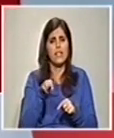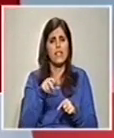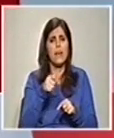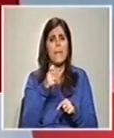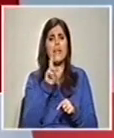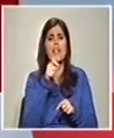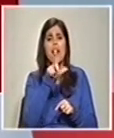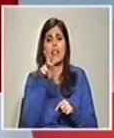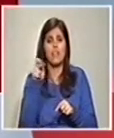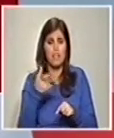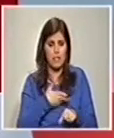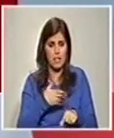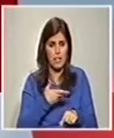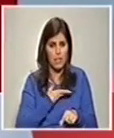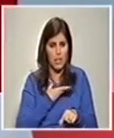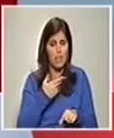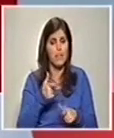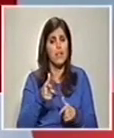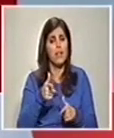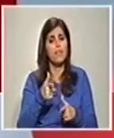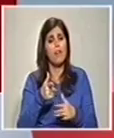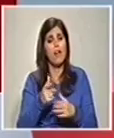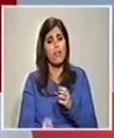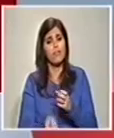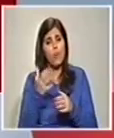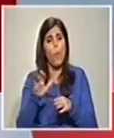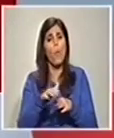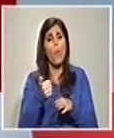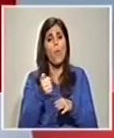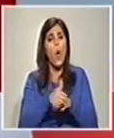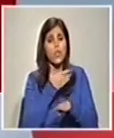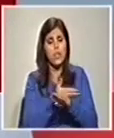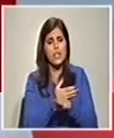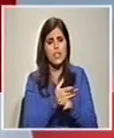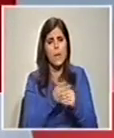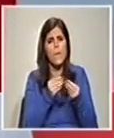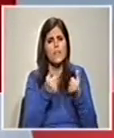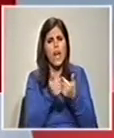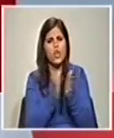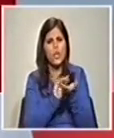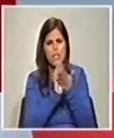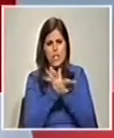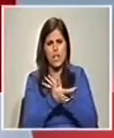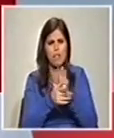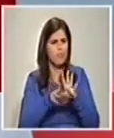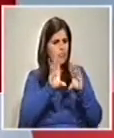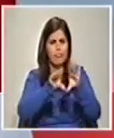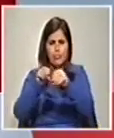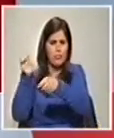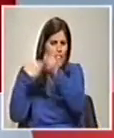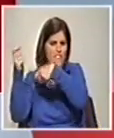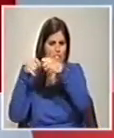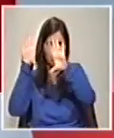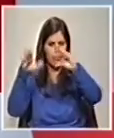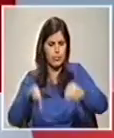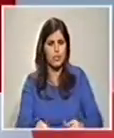umas botas que eram feitas 100% de material reciclado. E foi um extraordinário sucesso. Procura gigante, stocks esgotaram. E é um exemplo que é possível.